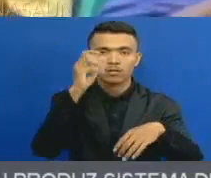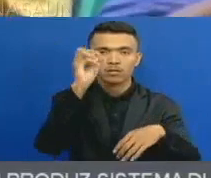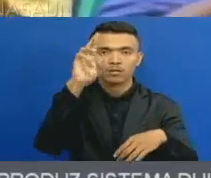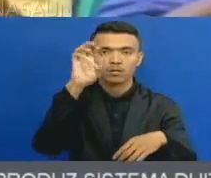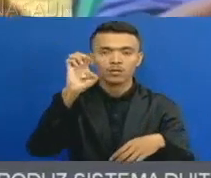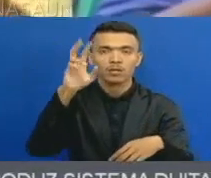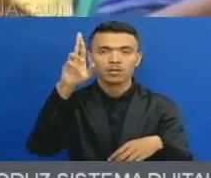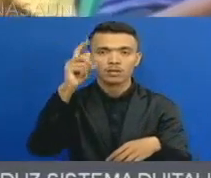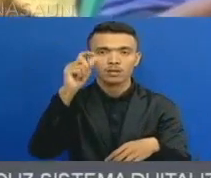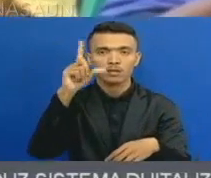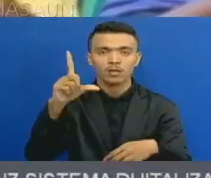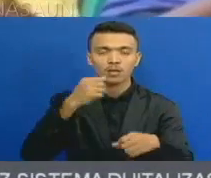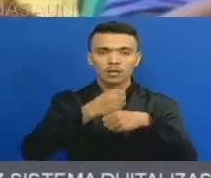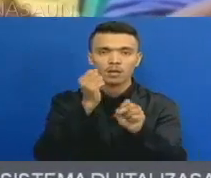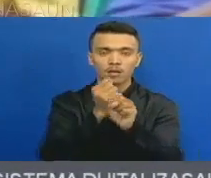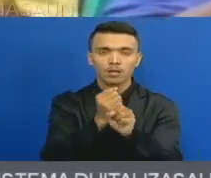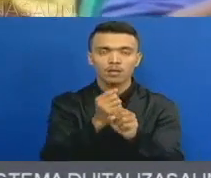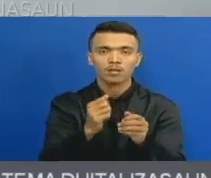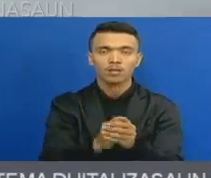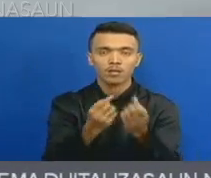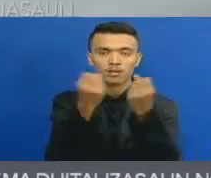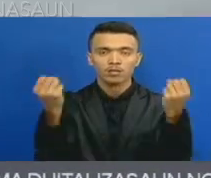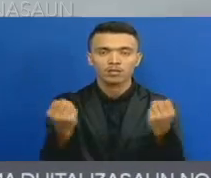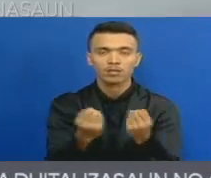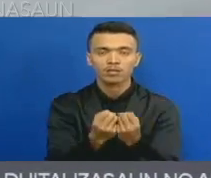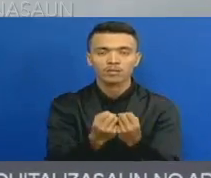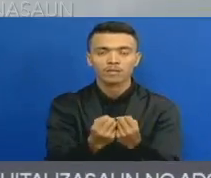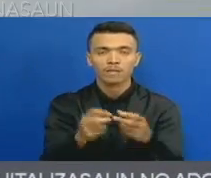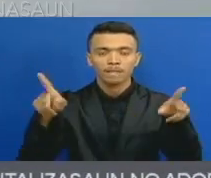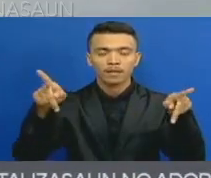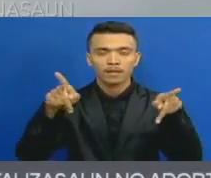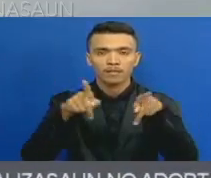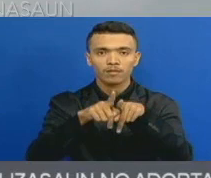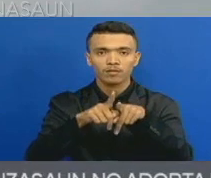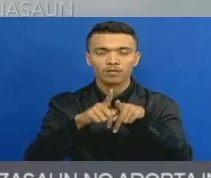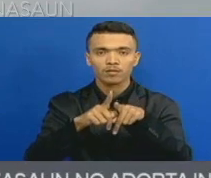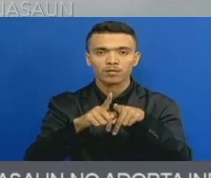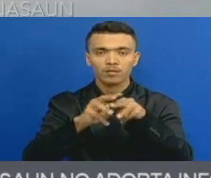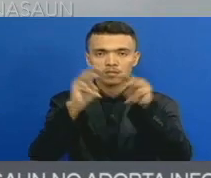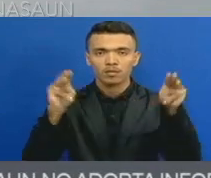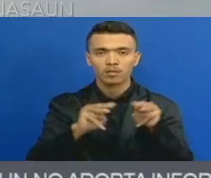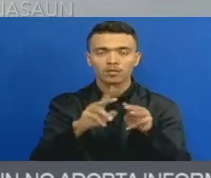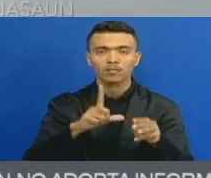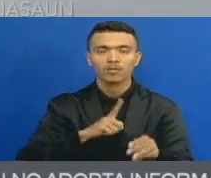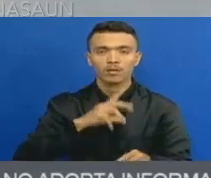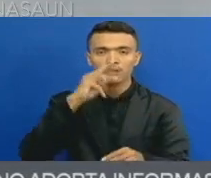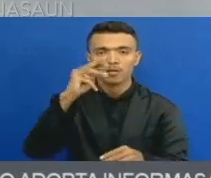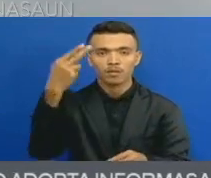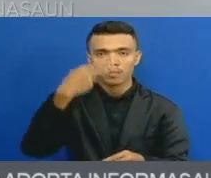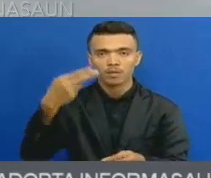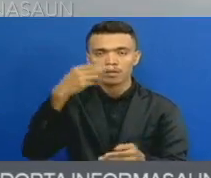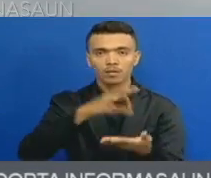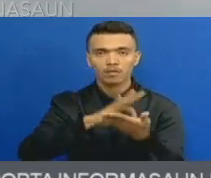RTTLP Nhané. Halau e Alto Laleno Sucumahina Rua. Posto administrativo Lauten, município Lauten,